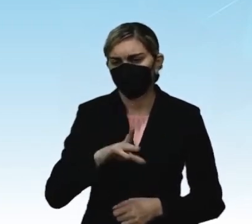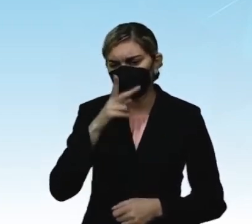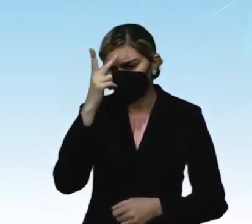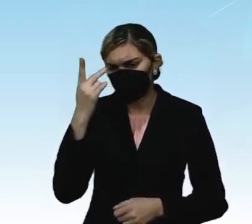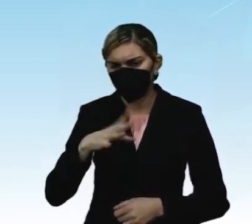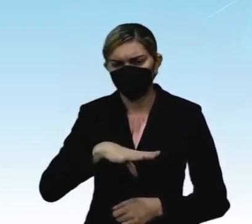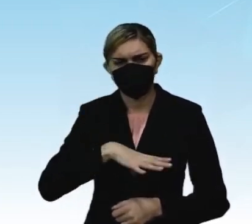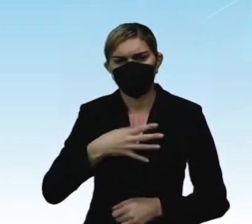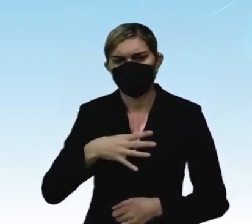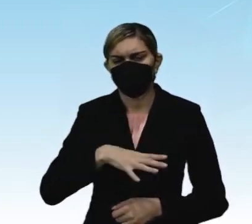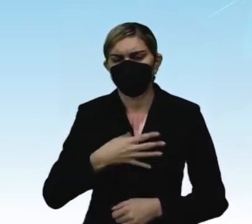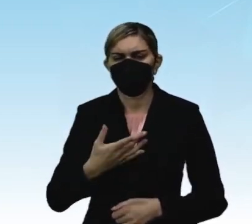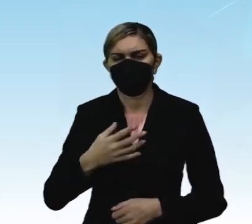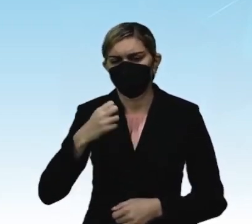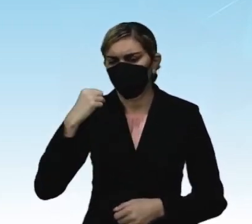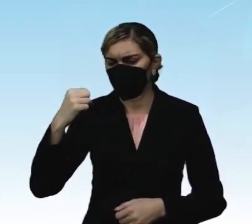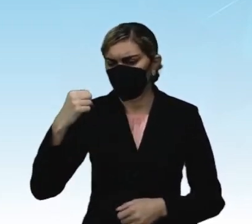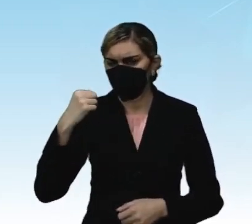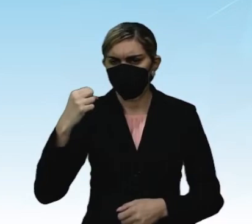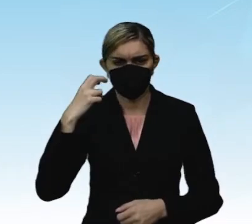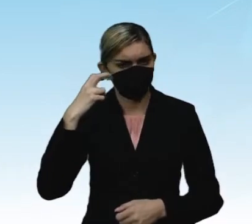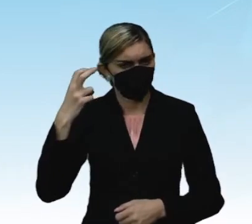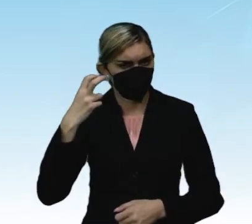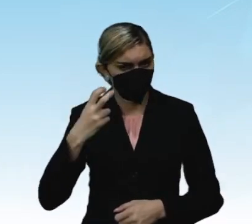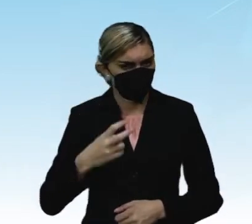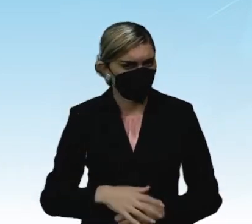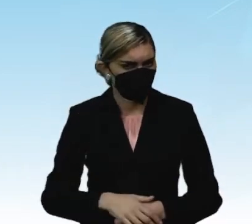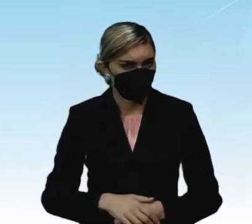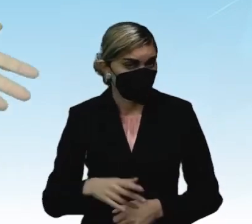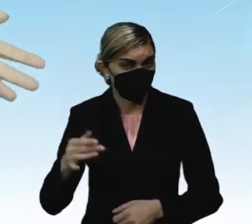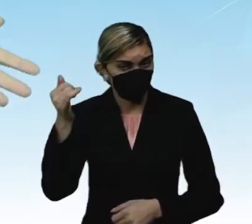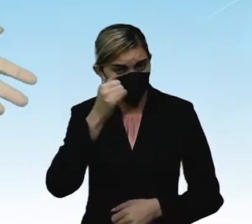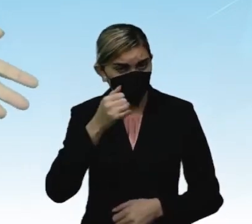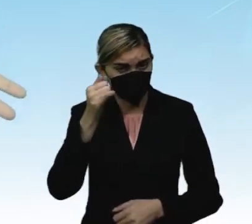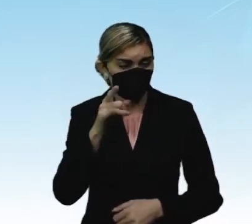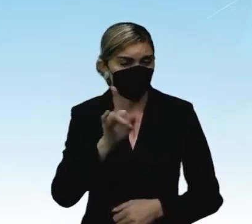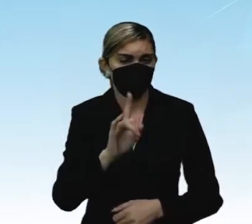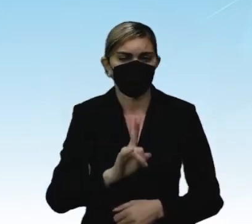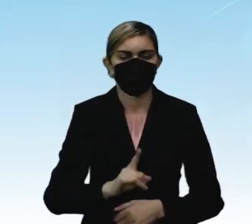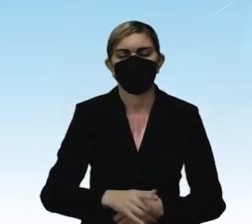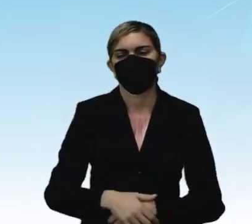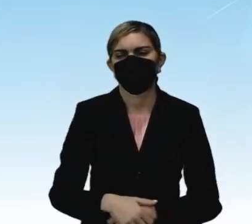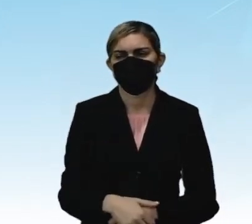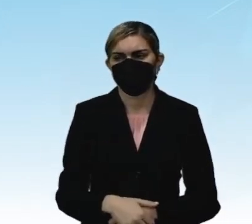gente fortes e com sabedoria. Ele não é besta, né? Nosso índio nunca foi besta.